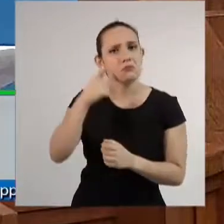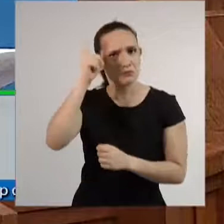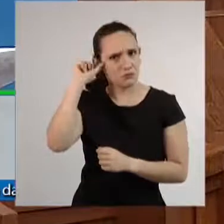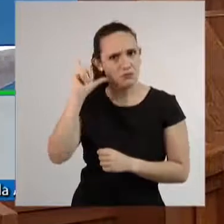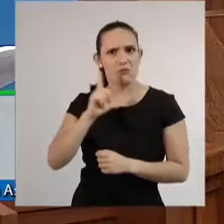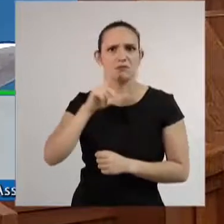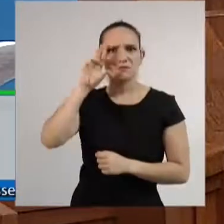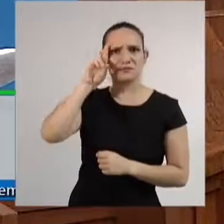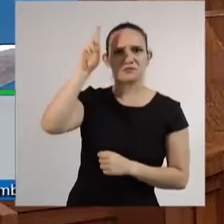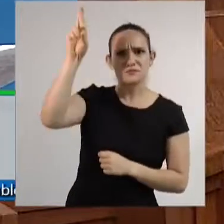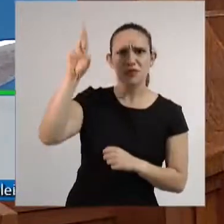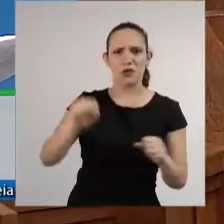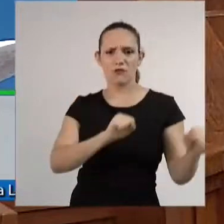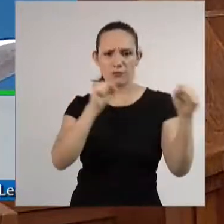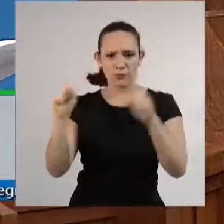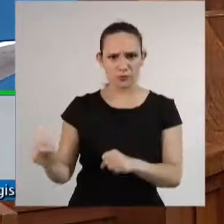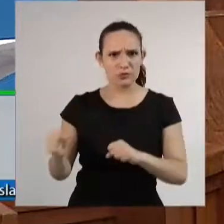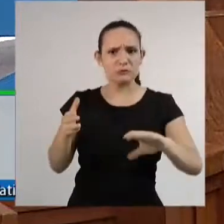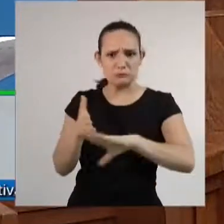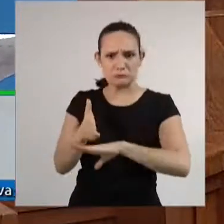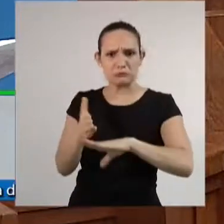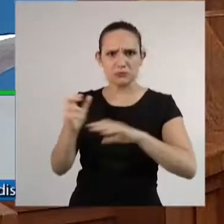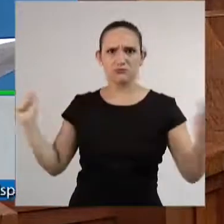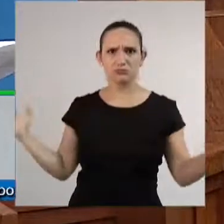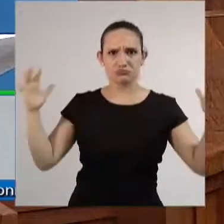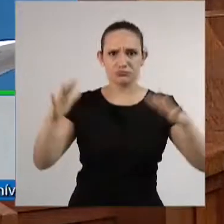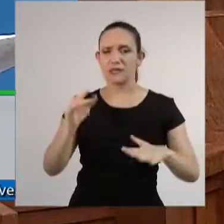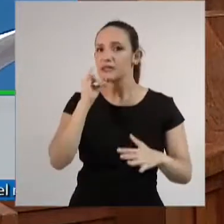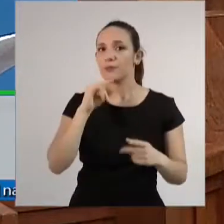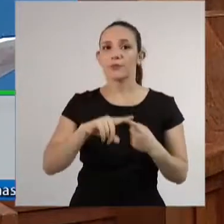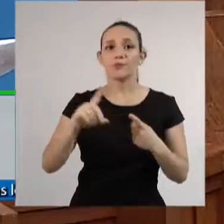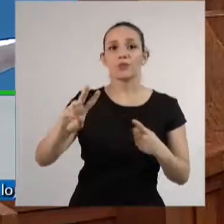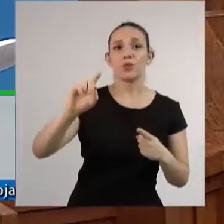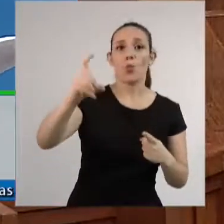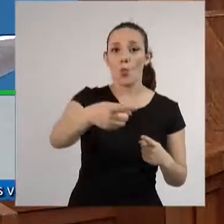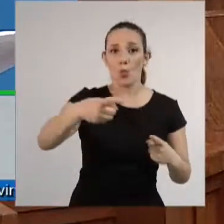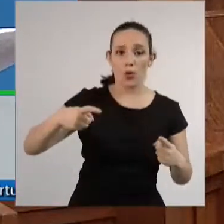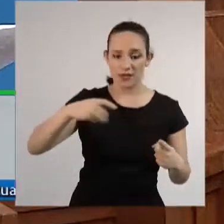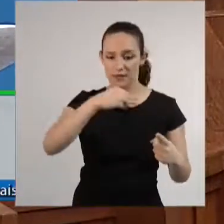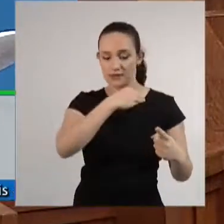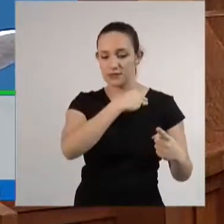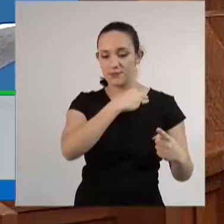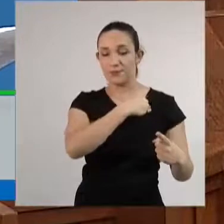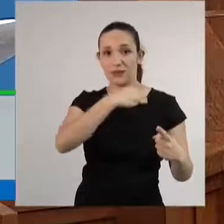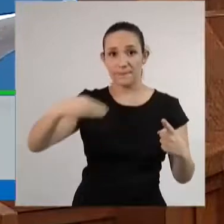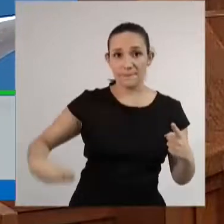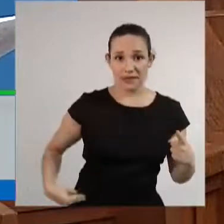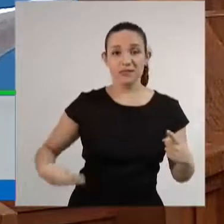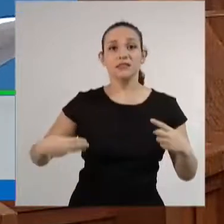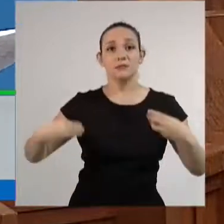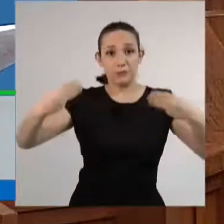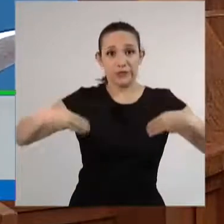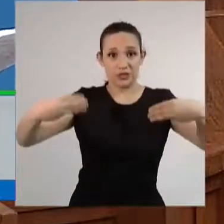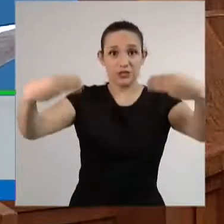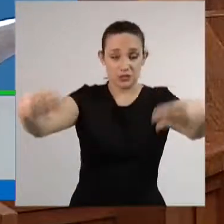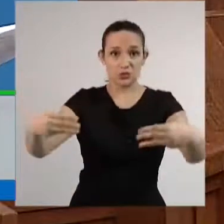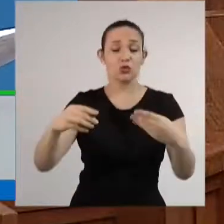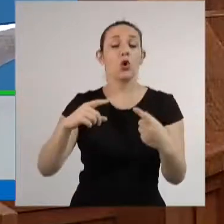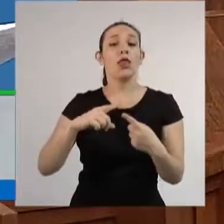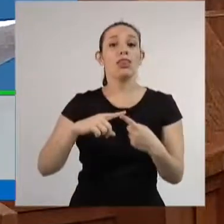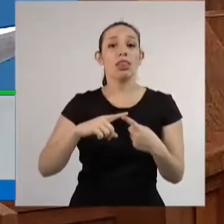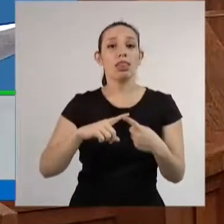autoridades discutindo esse assunto, como o ex-ministro da Previdência, secretário do Planejamento, Orçamento e Finanças da